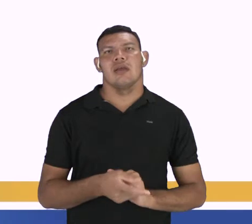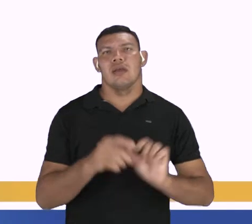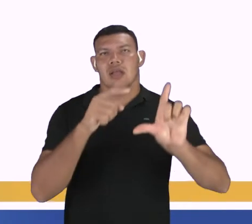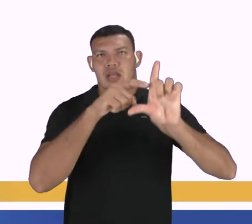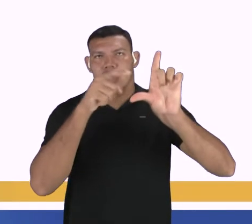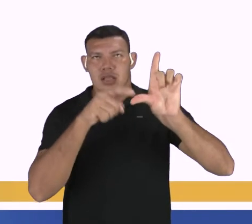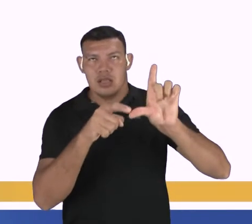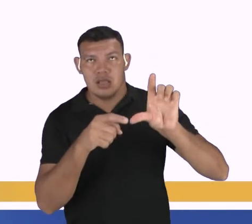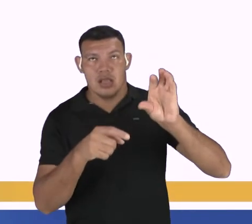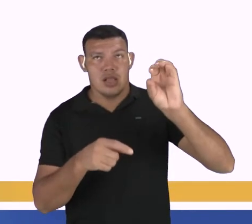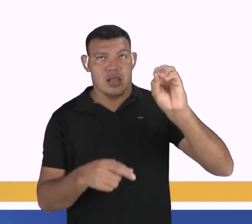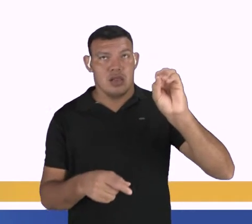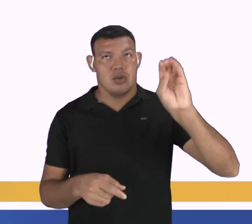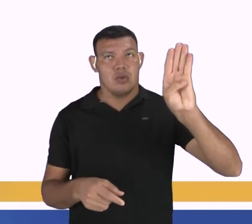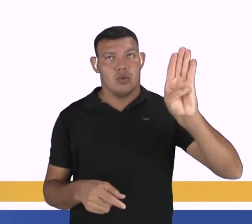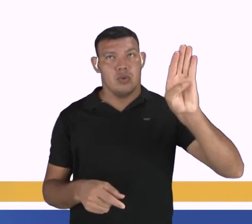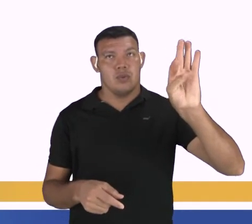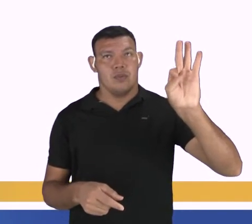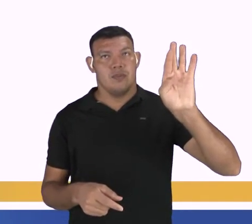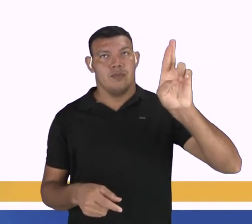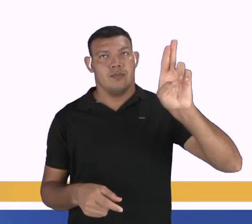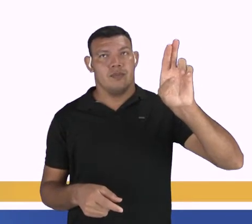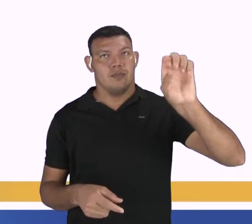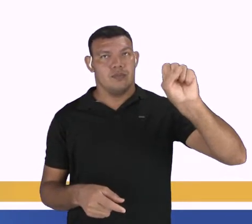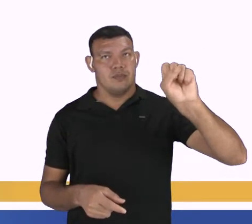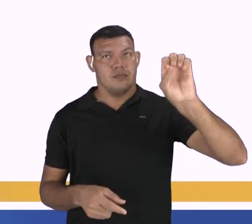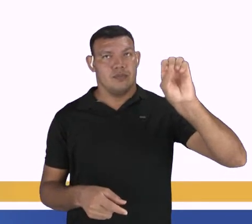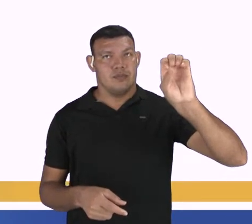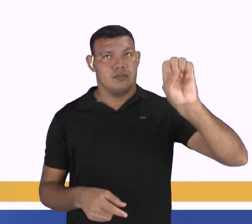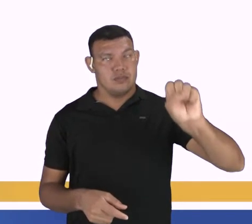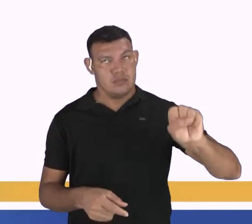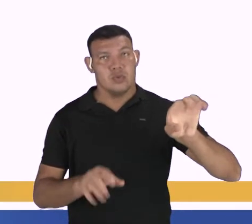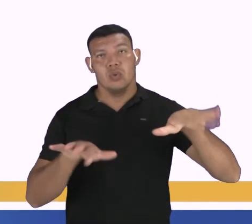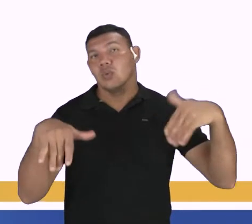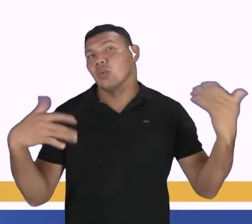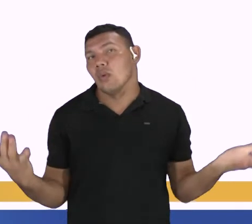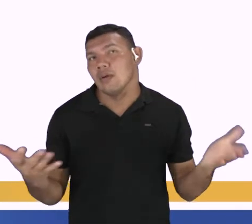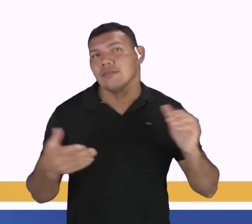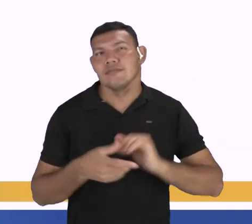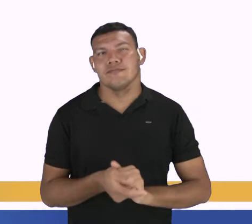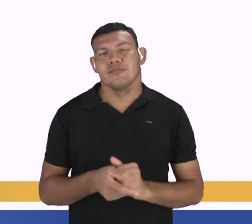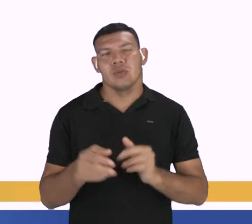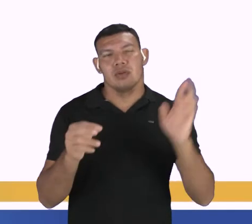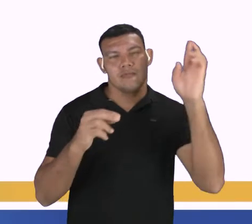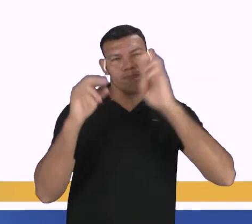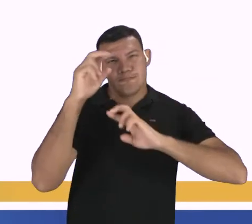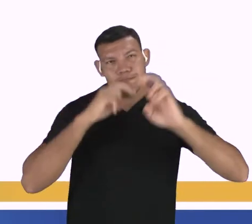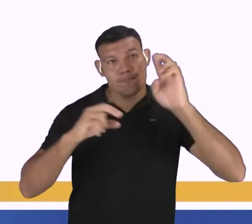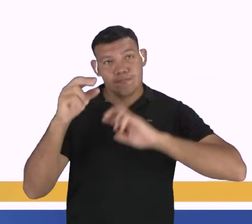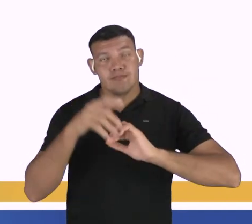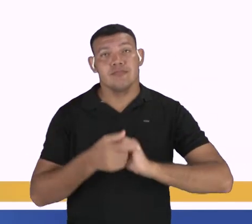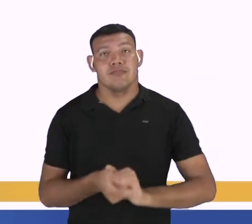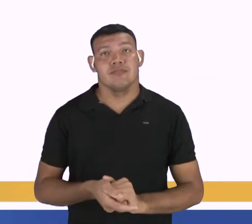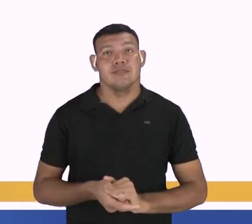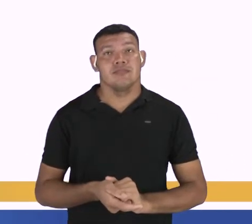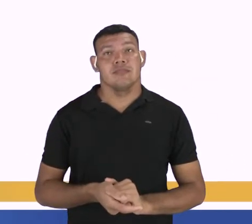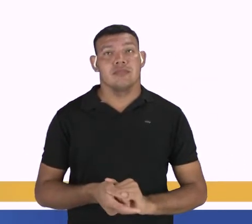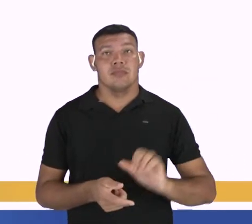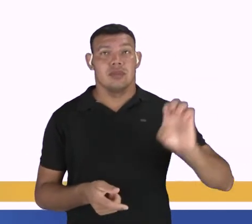que a medida, a abertura deles supera 90 graus. Então, você observando aí, ó, você vai constatar que o